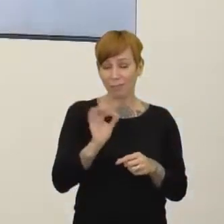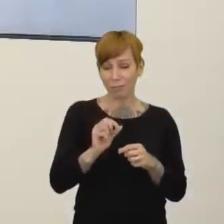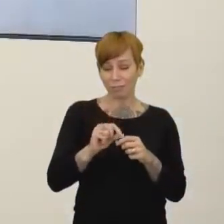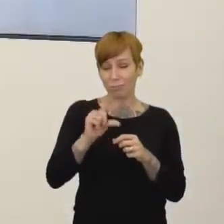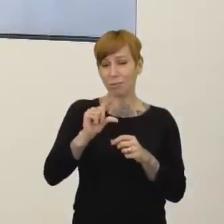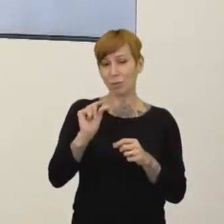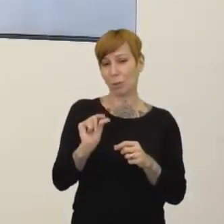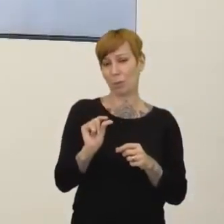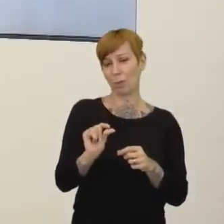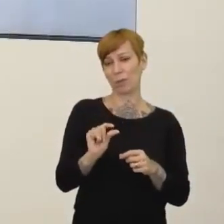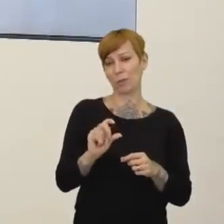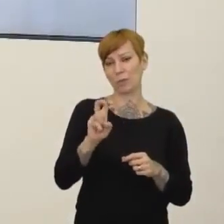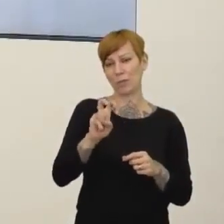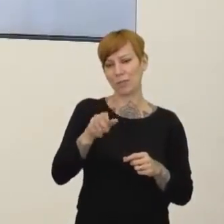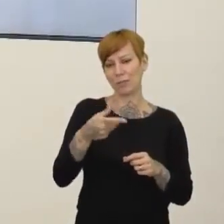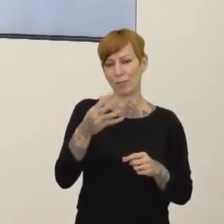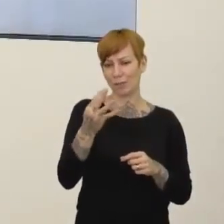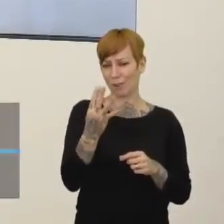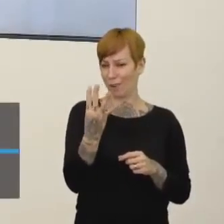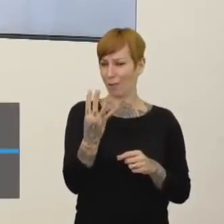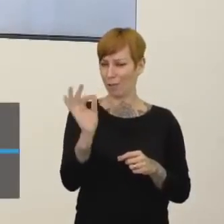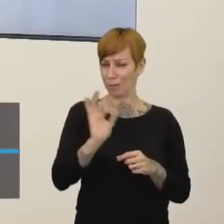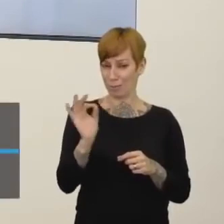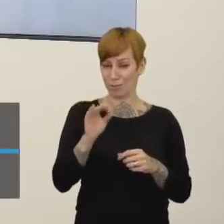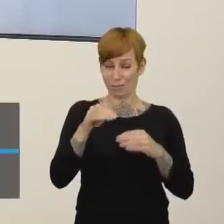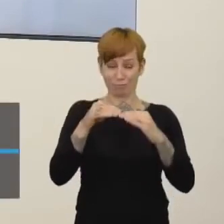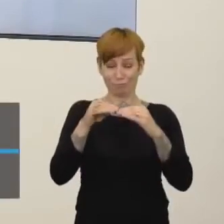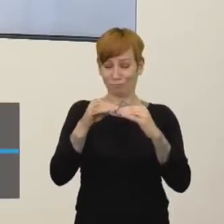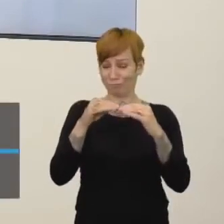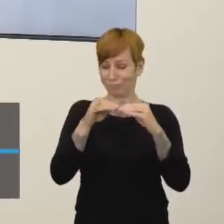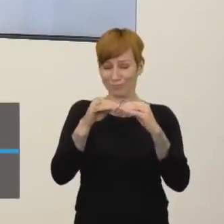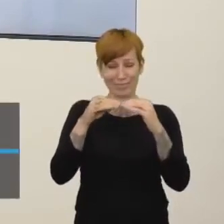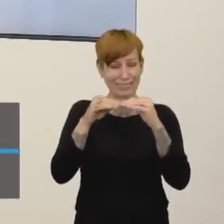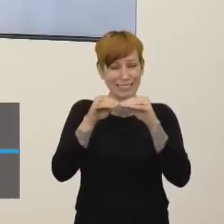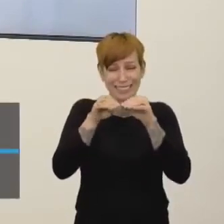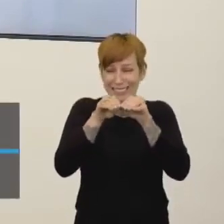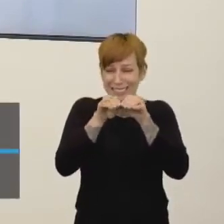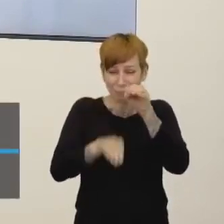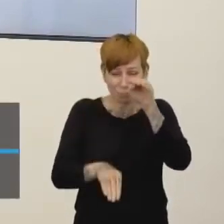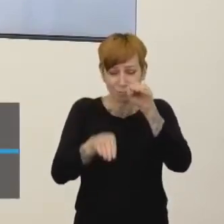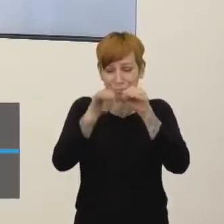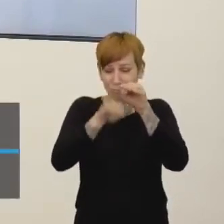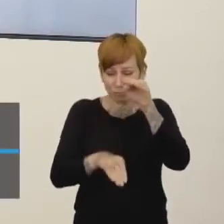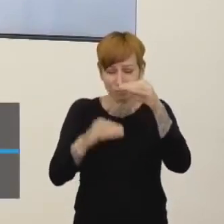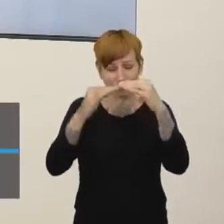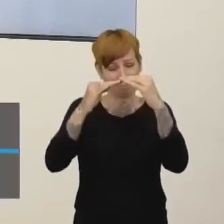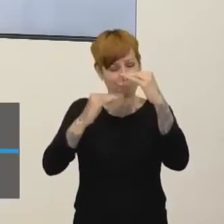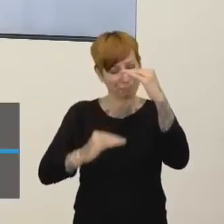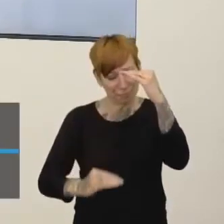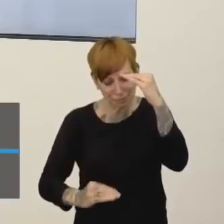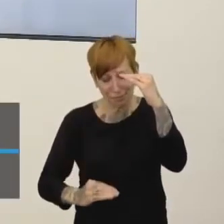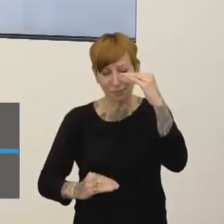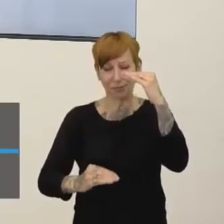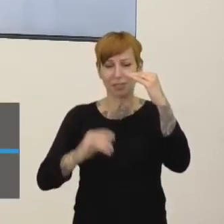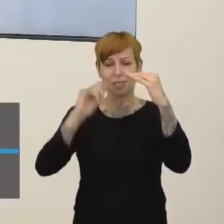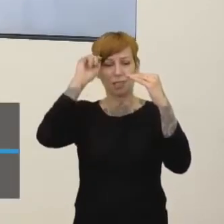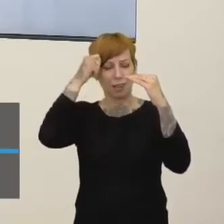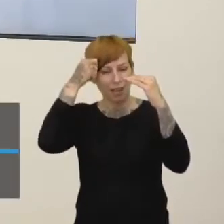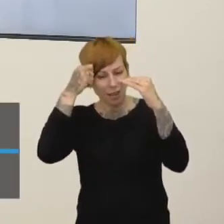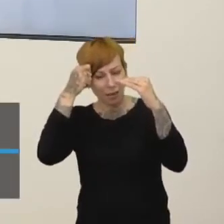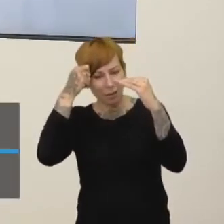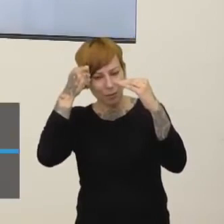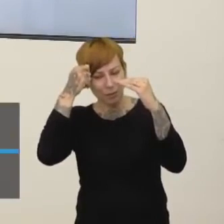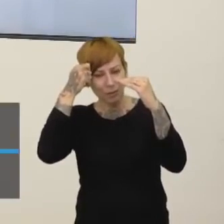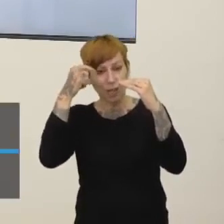gente percebe essa desigualdade, aqui ressalta a desigualdade social. O grupo, sempre eu tenho